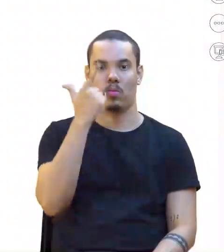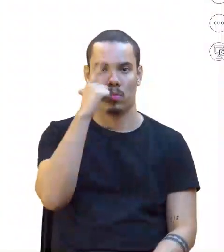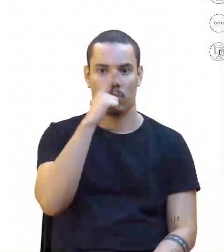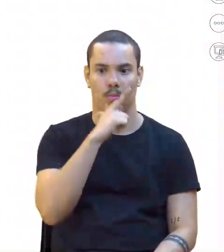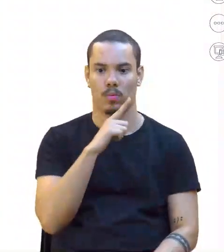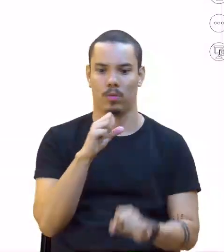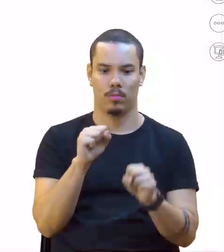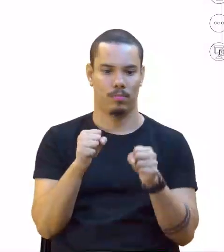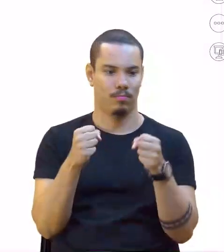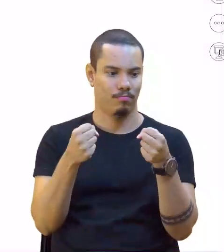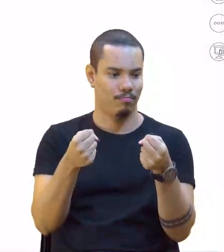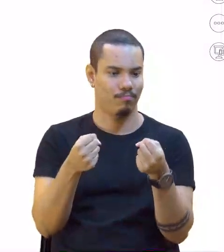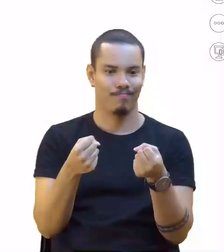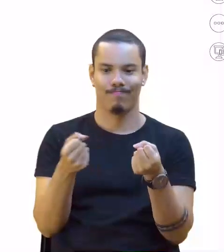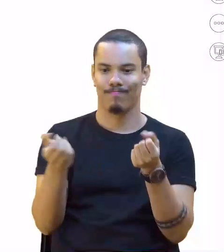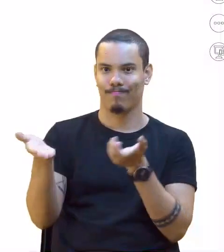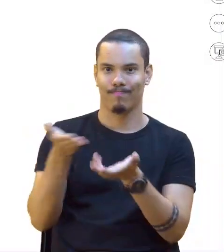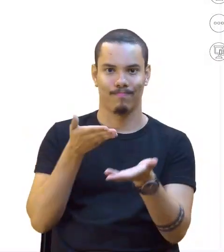essas teias, né?